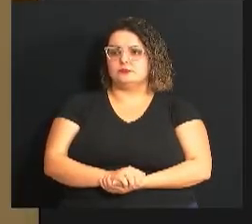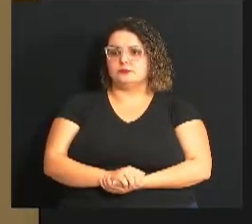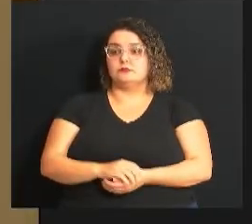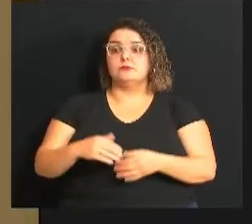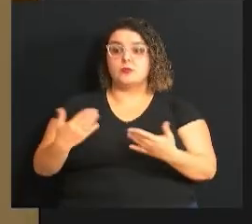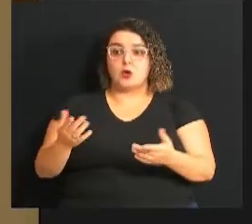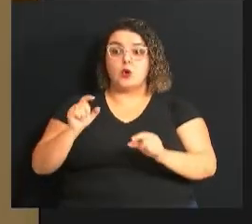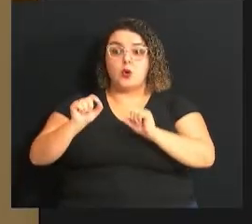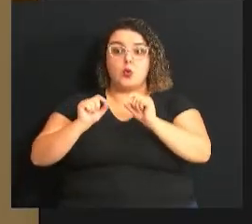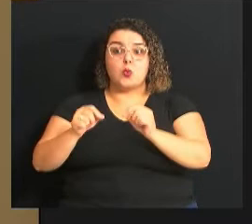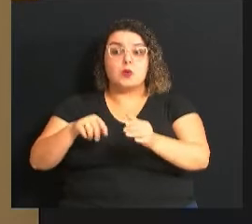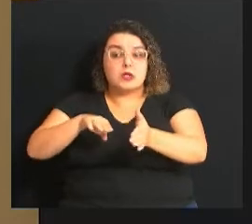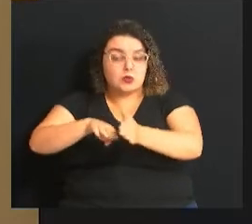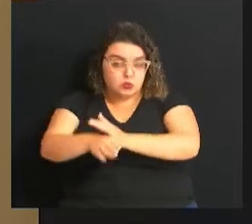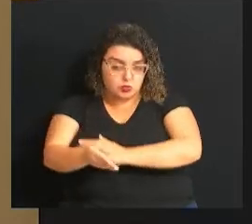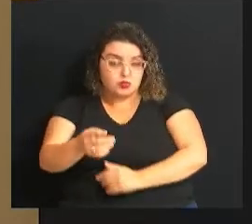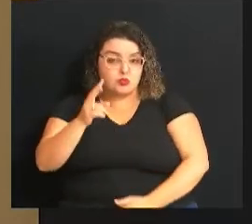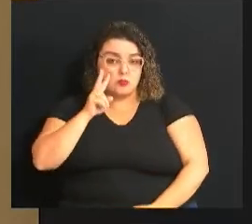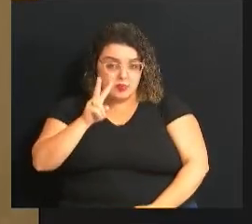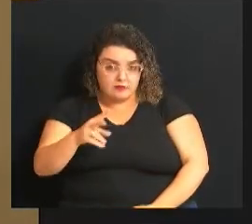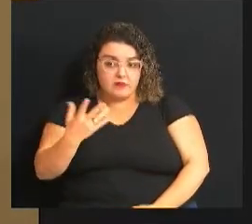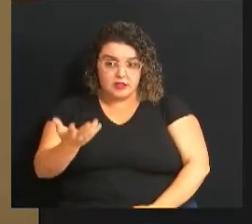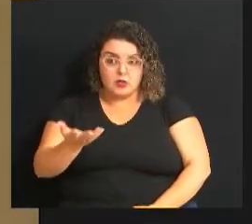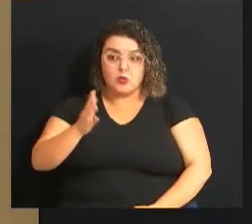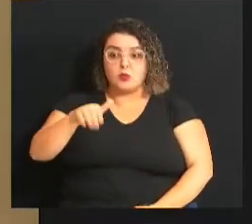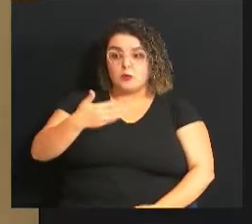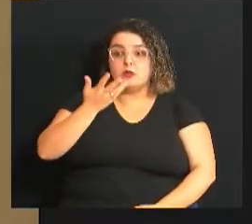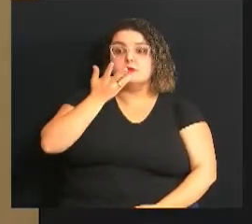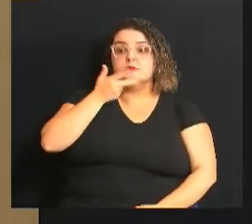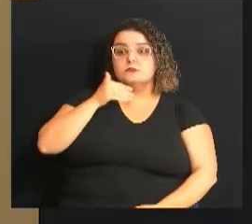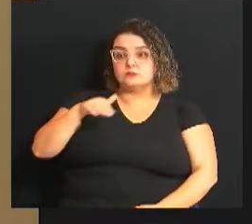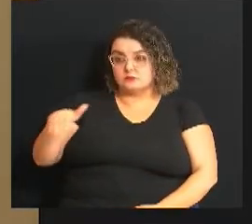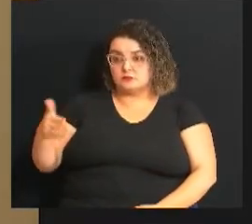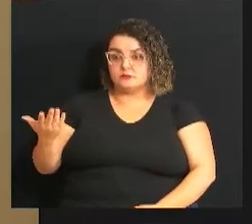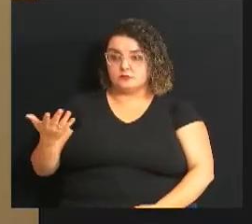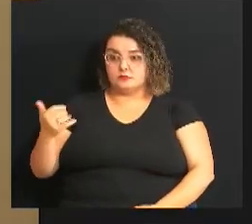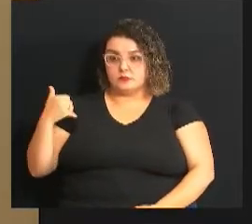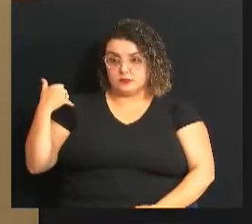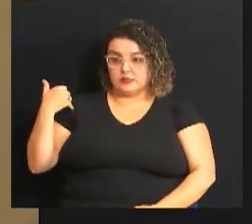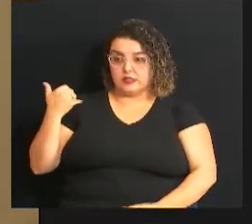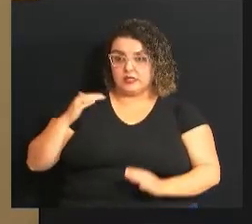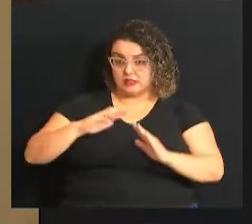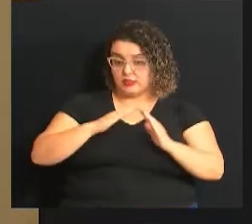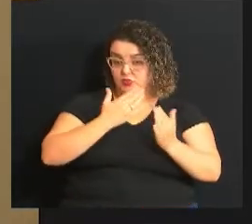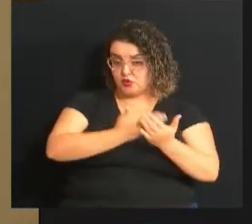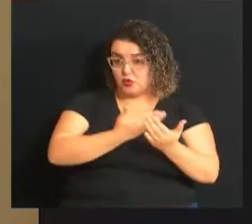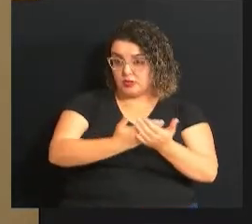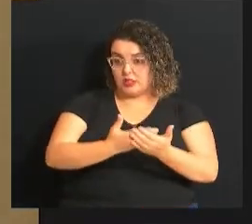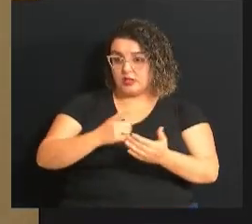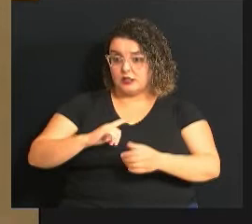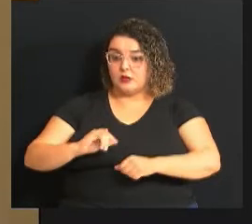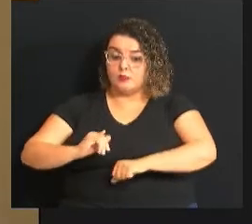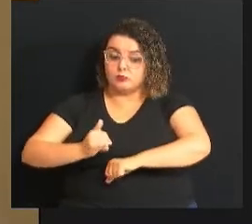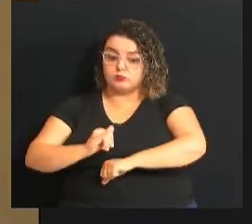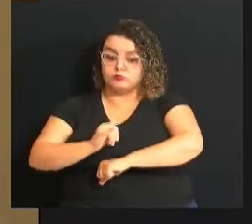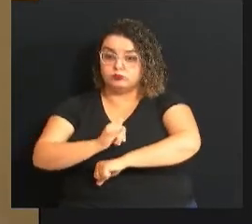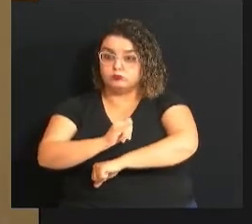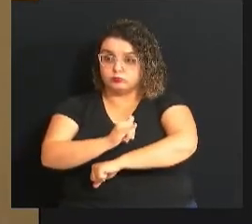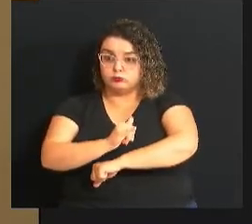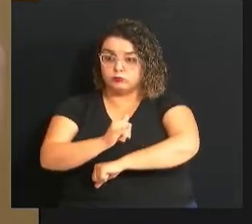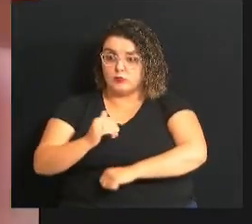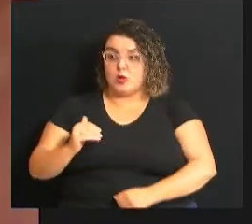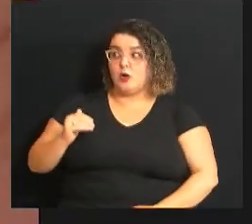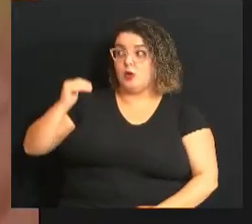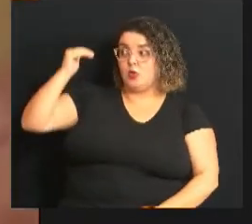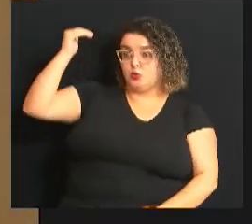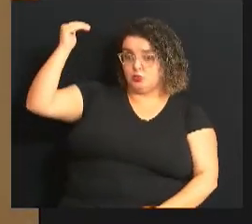gente costuma ver, né, quando crianças na idade escolar têm um excesso de peso, elas costumam ser altas, elas